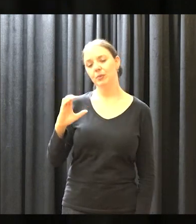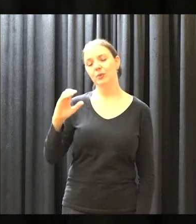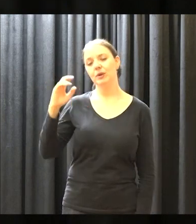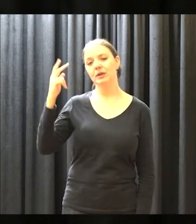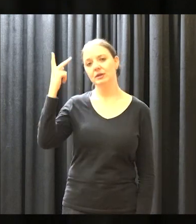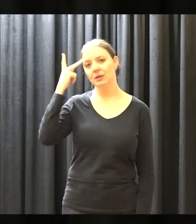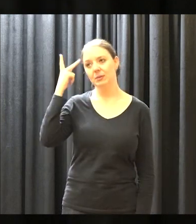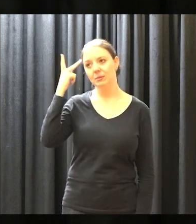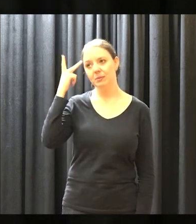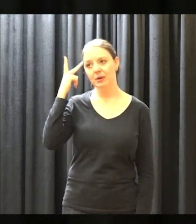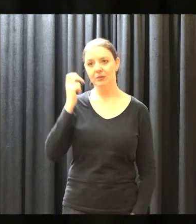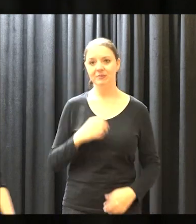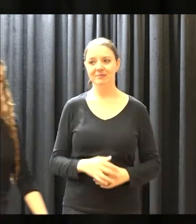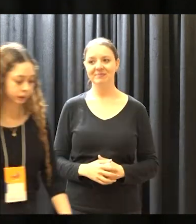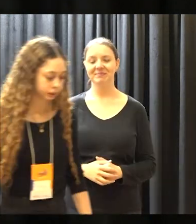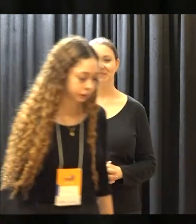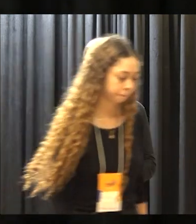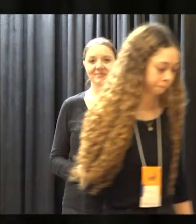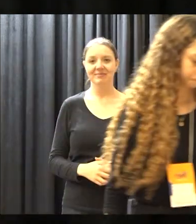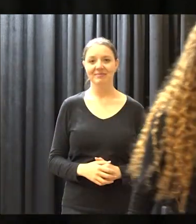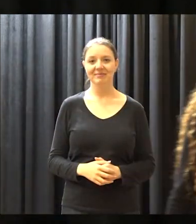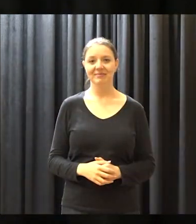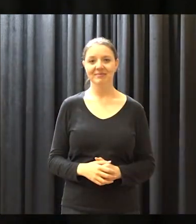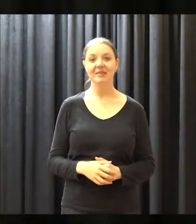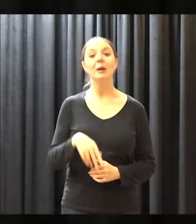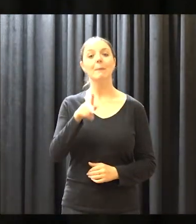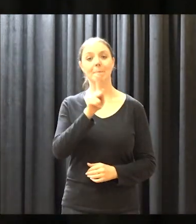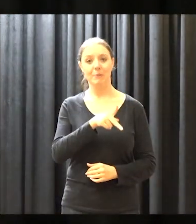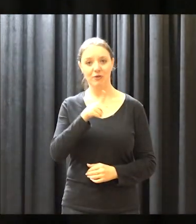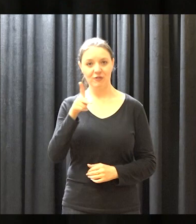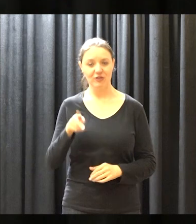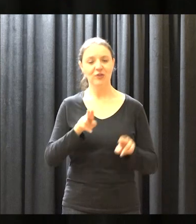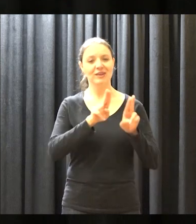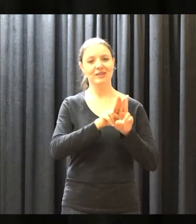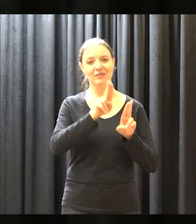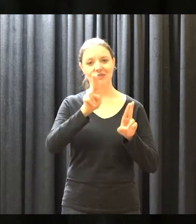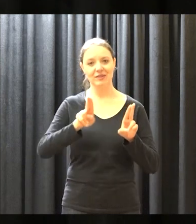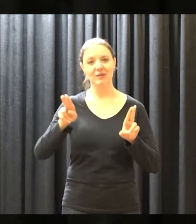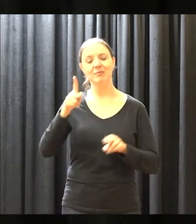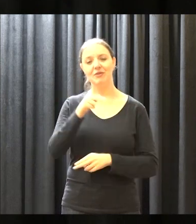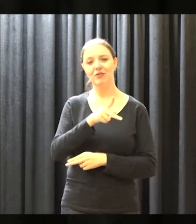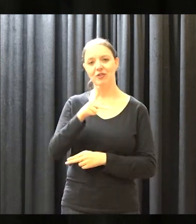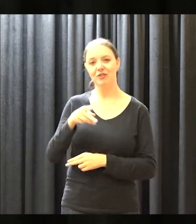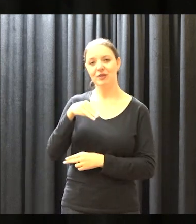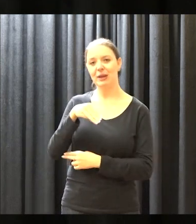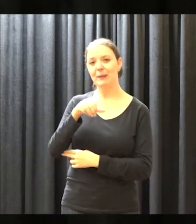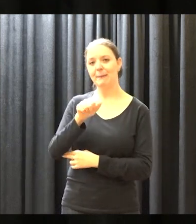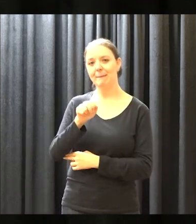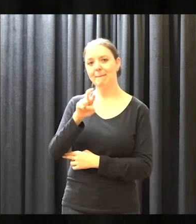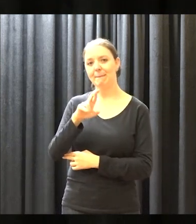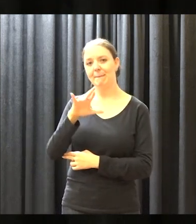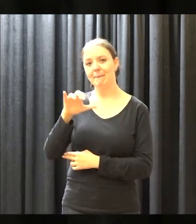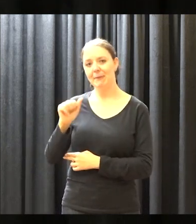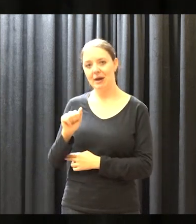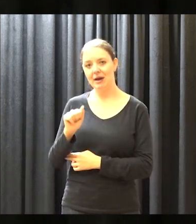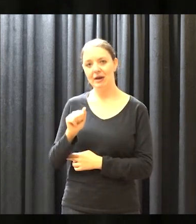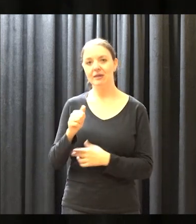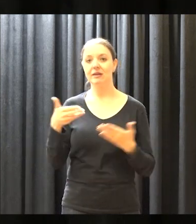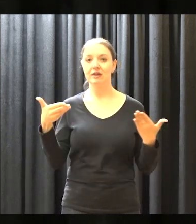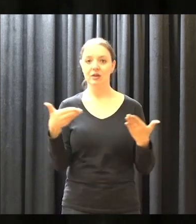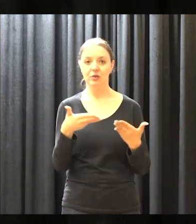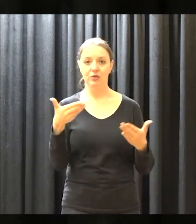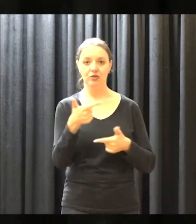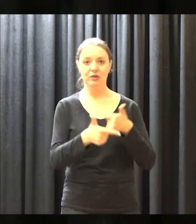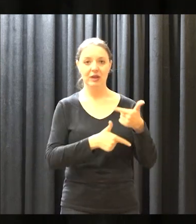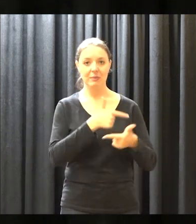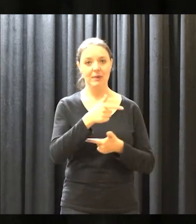professora titular do Departamento de Psicologia da Universidade Federal Fluminense, professora Márcia Moraes, que atualmente ministra aulas de